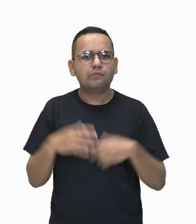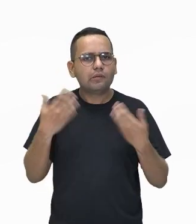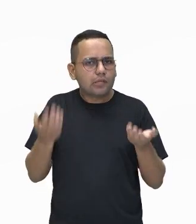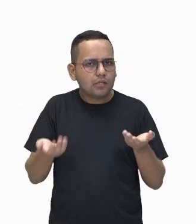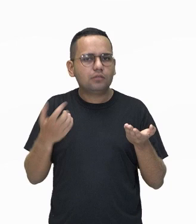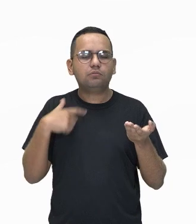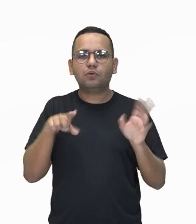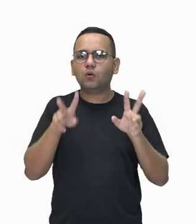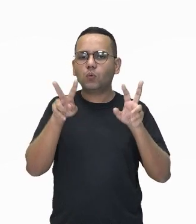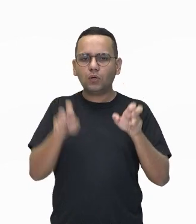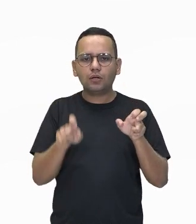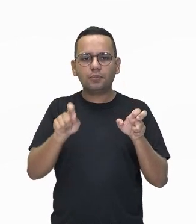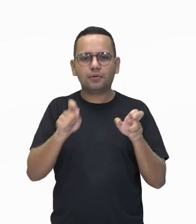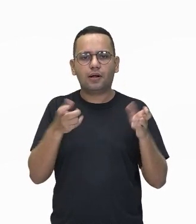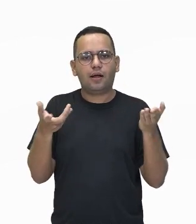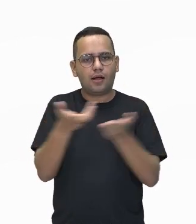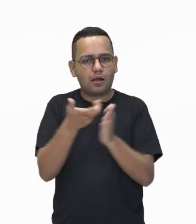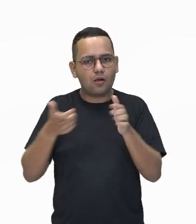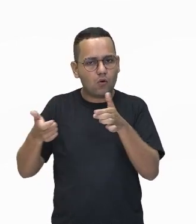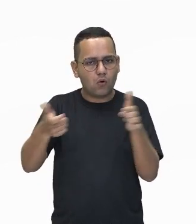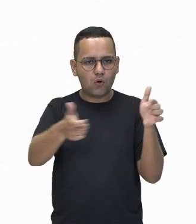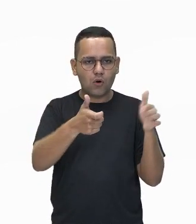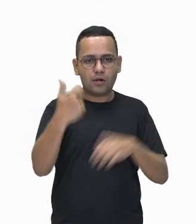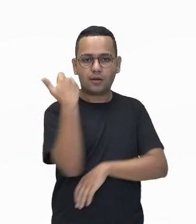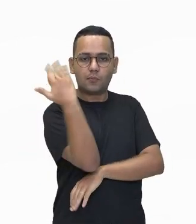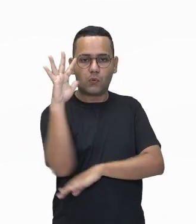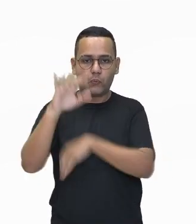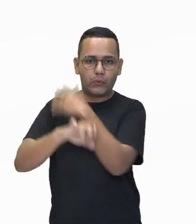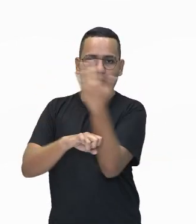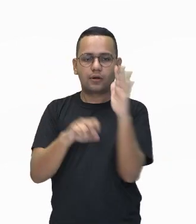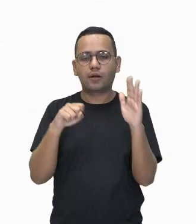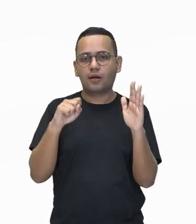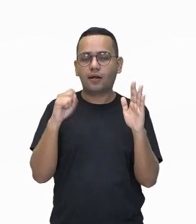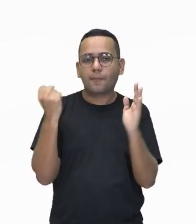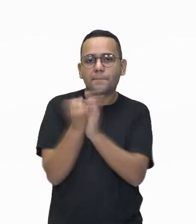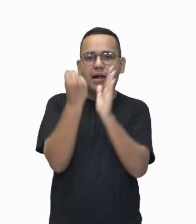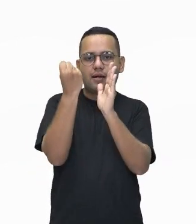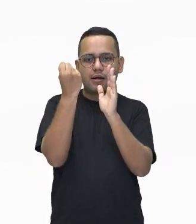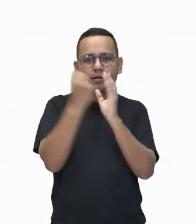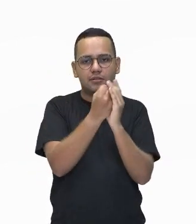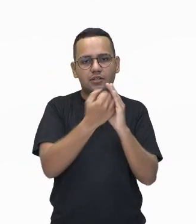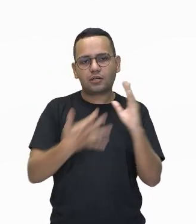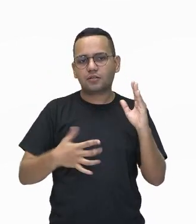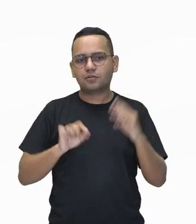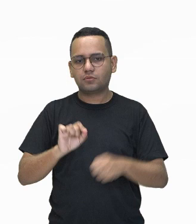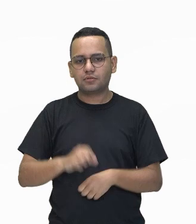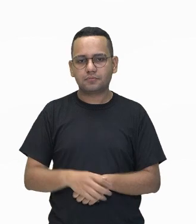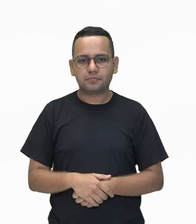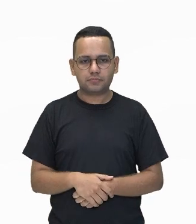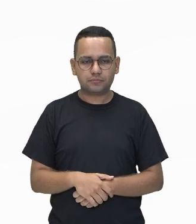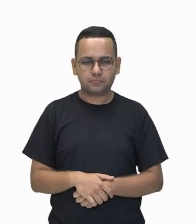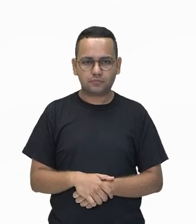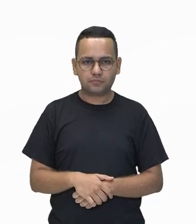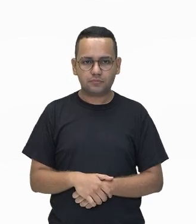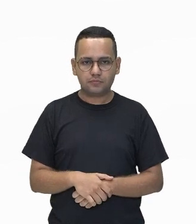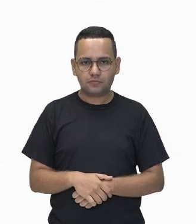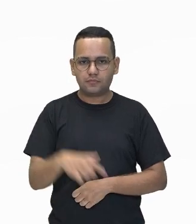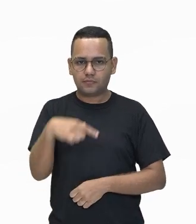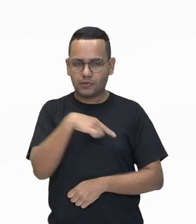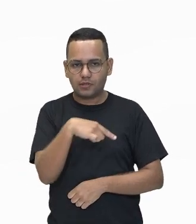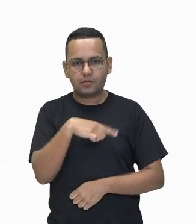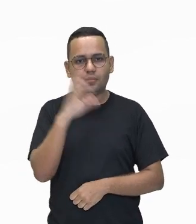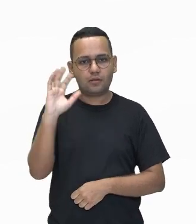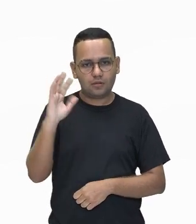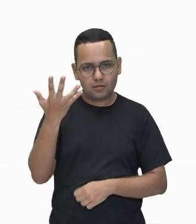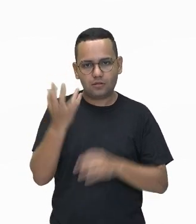com o meio ambiente. É uma característica marcante, porque é a partir dela que ocorrem